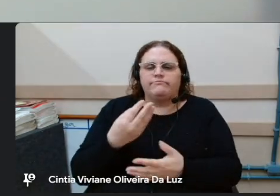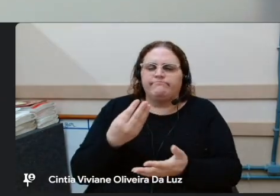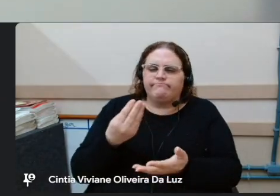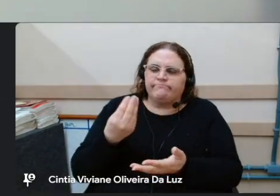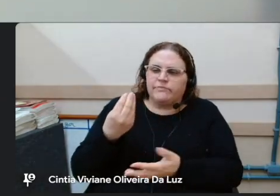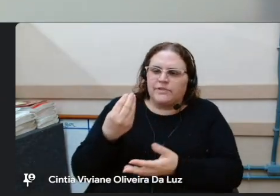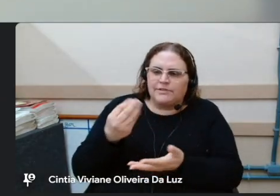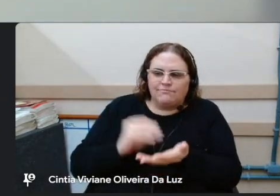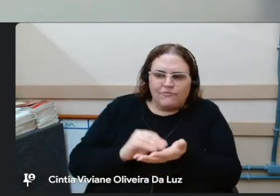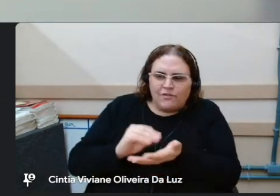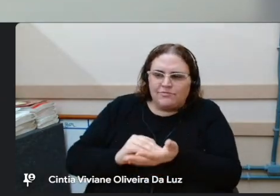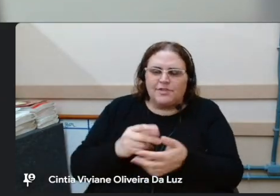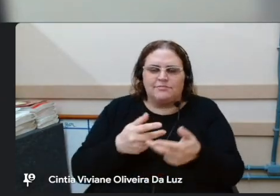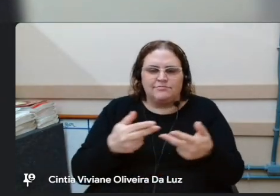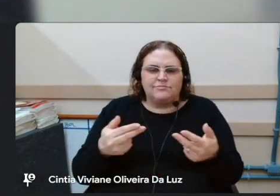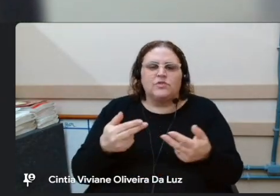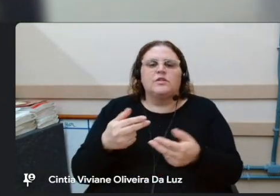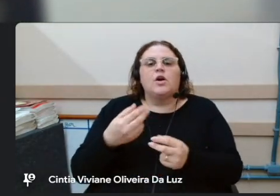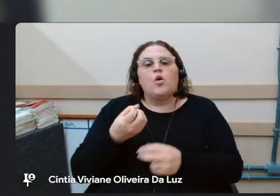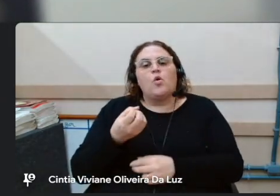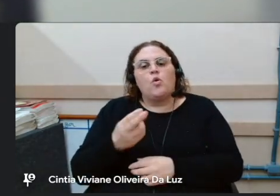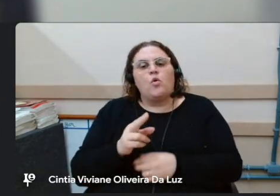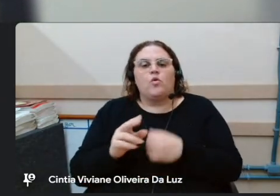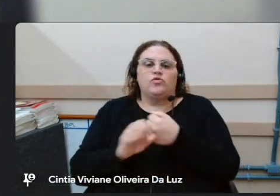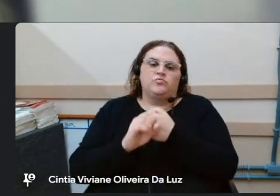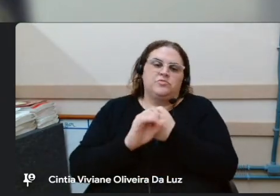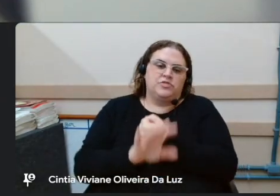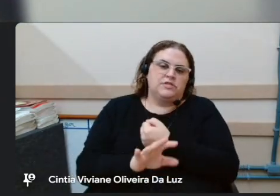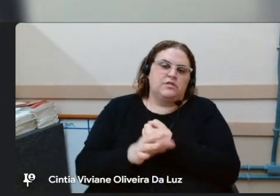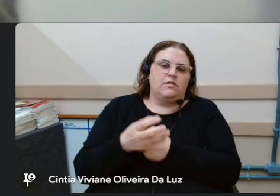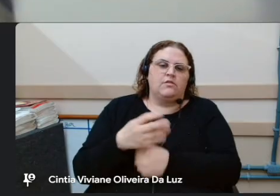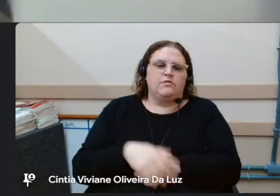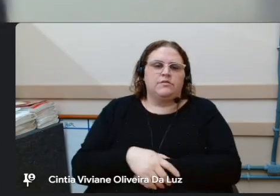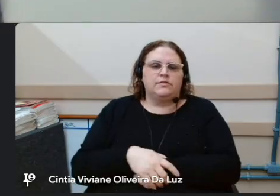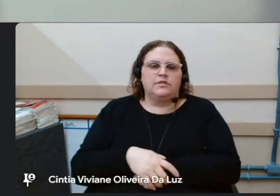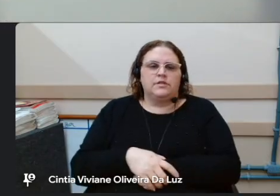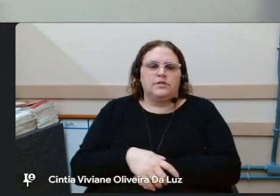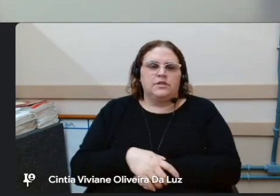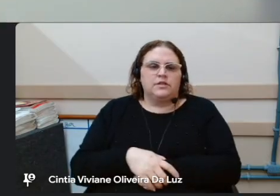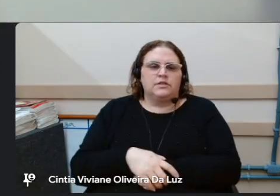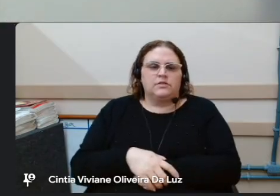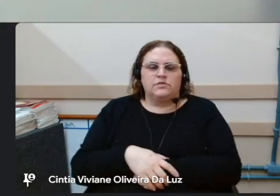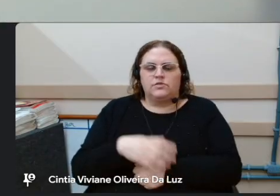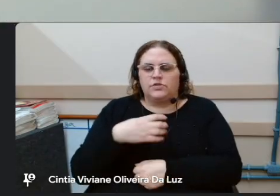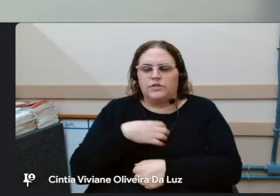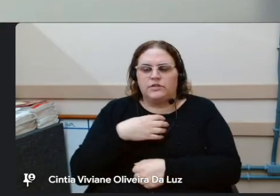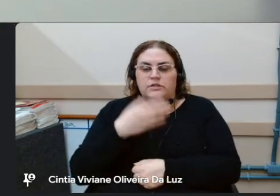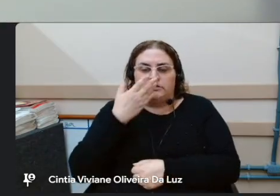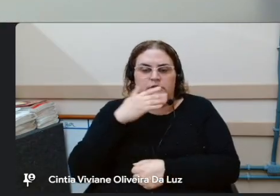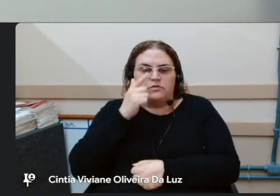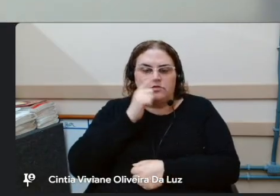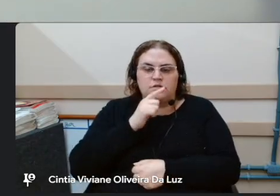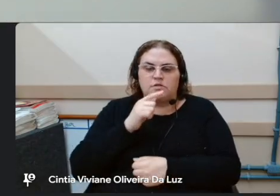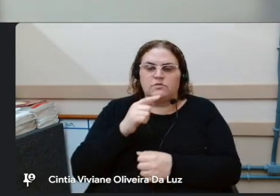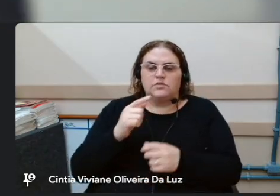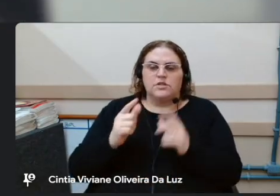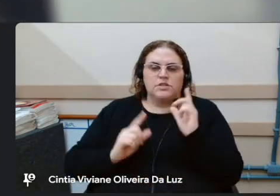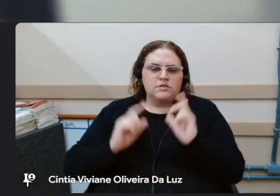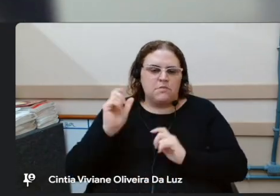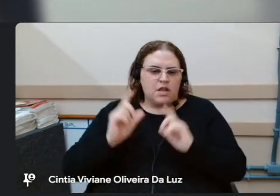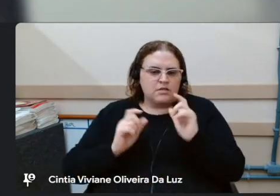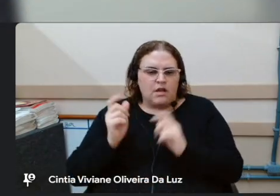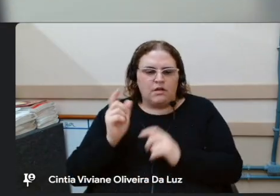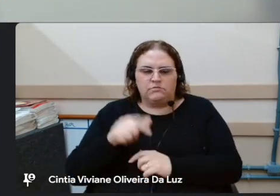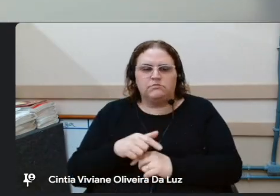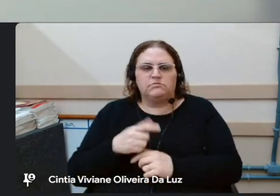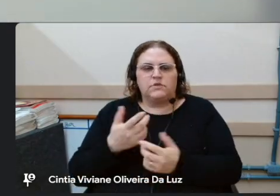formas precárias ou eh de Mia mediatização de formas precárias de formas que as crianças consigam se expressar então